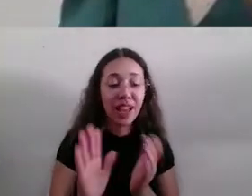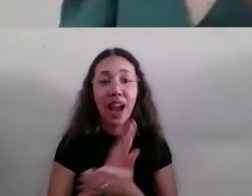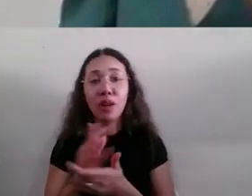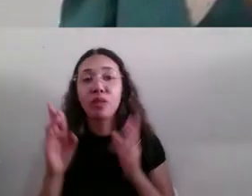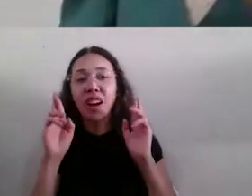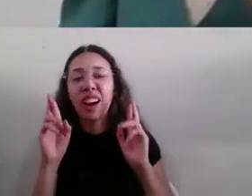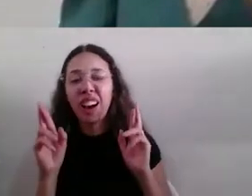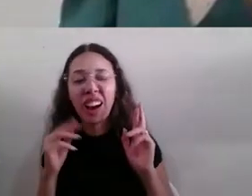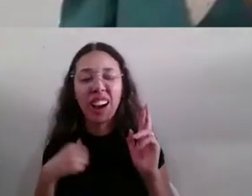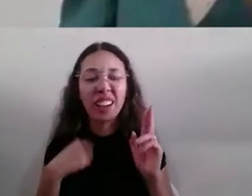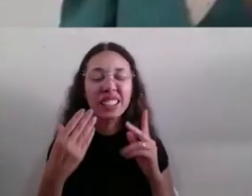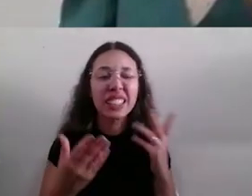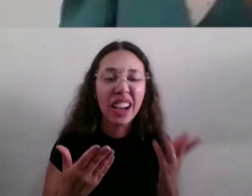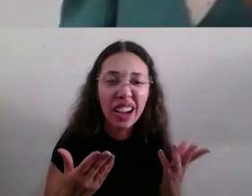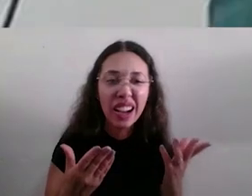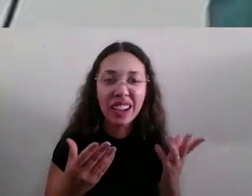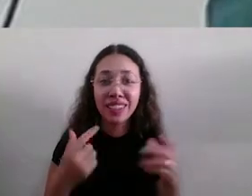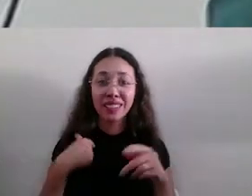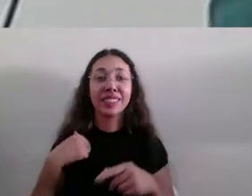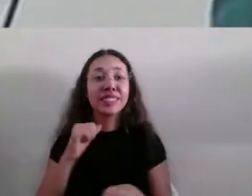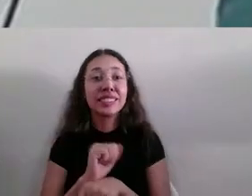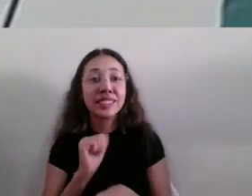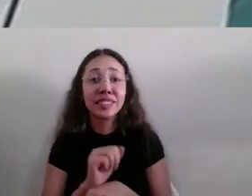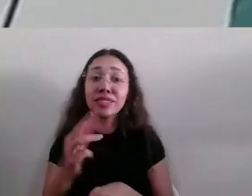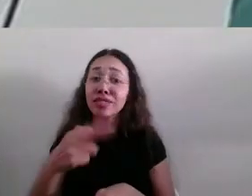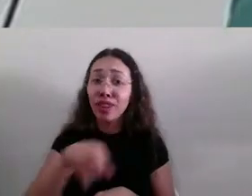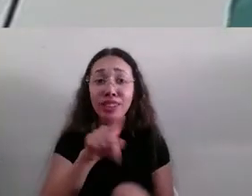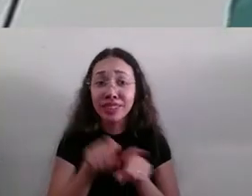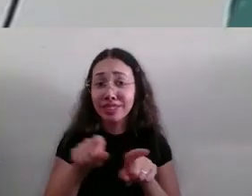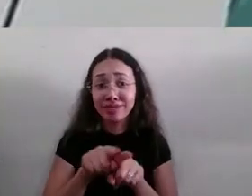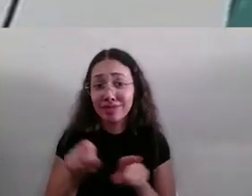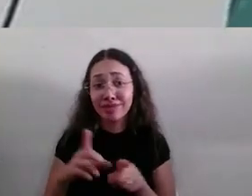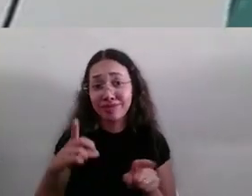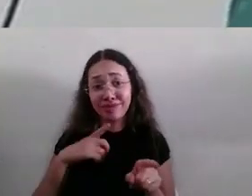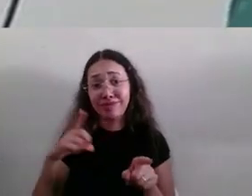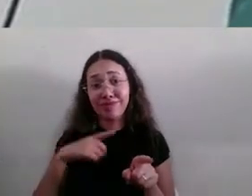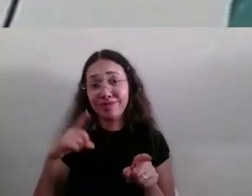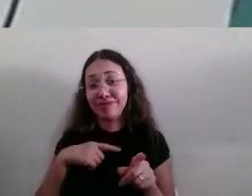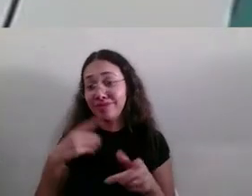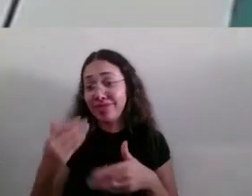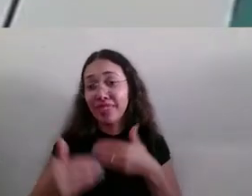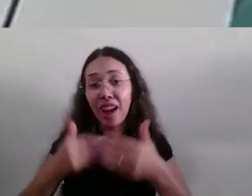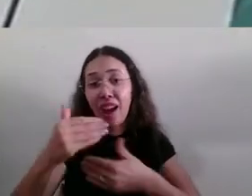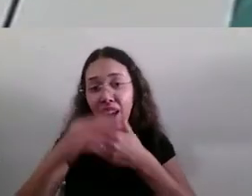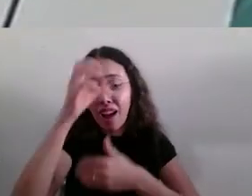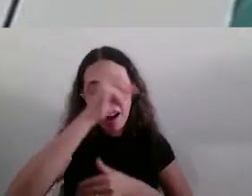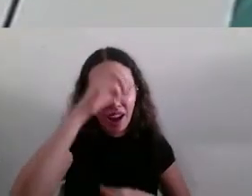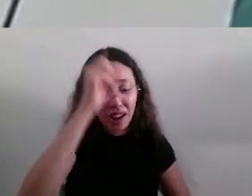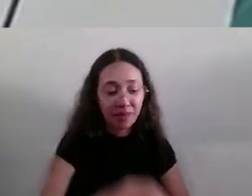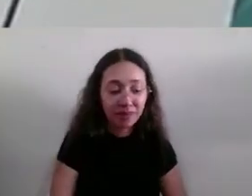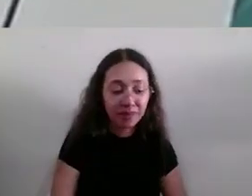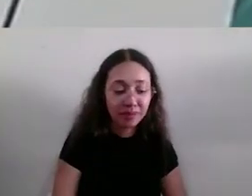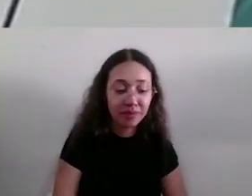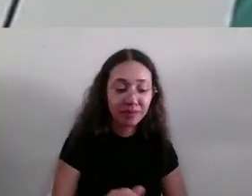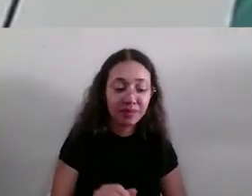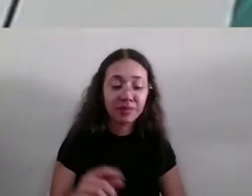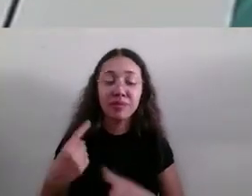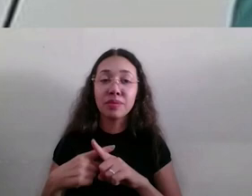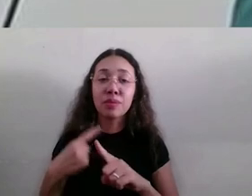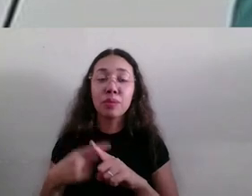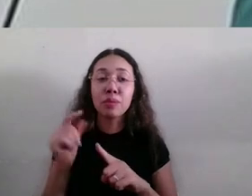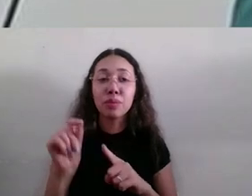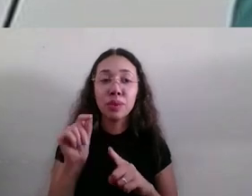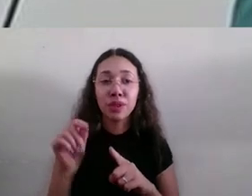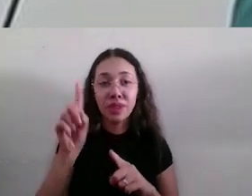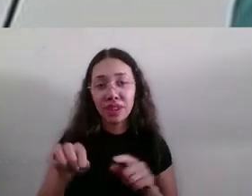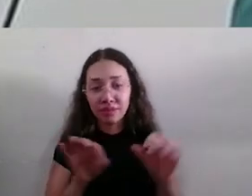que esperam que a gente já dê as respostas, mas, na verdade, a gente também faz perguntas junto com vocês, porque é uma coisa que está iniciando e que a gente está construindo